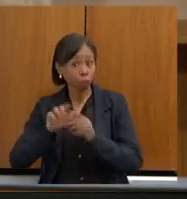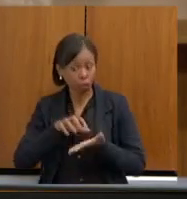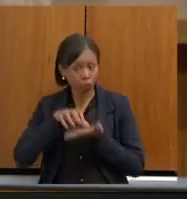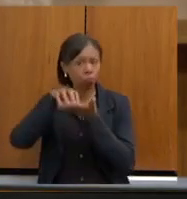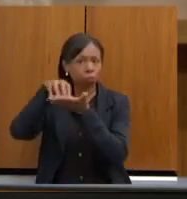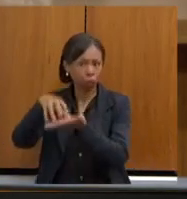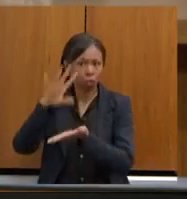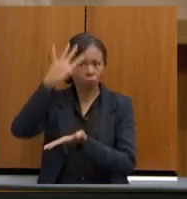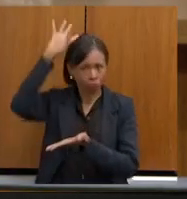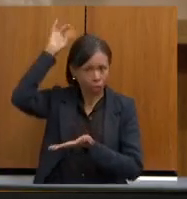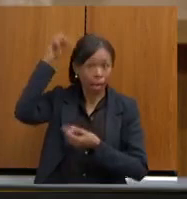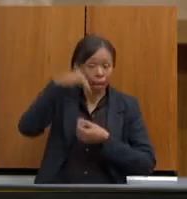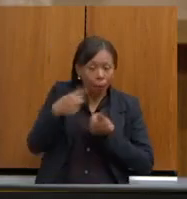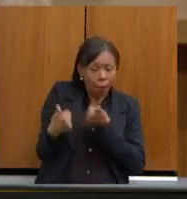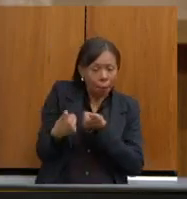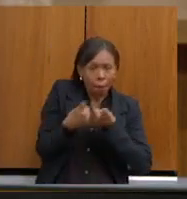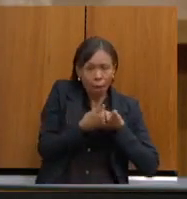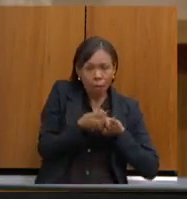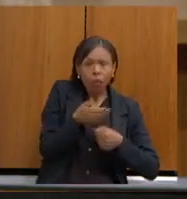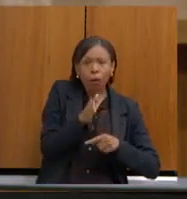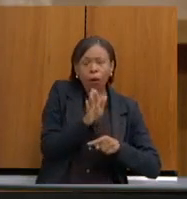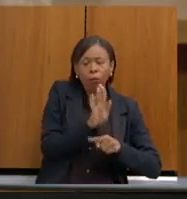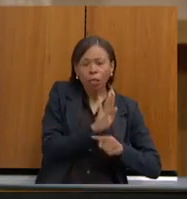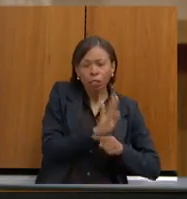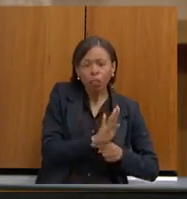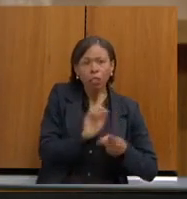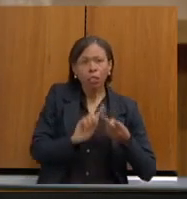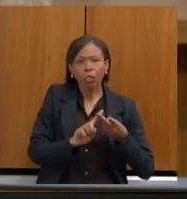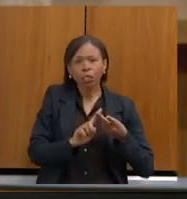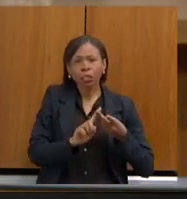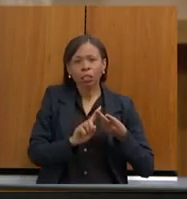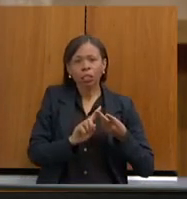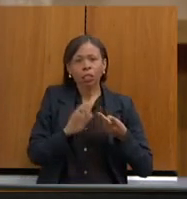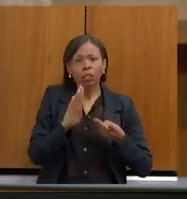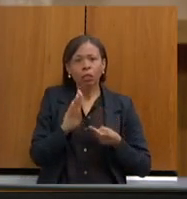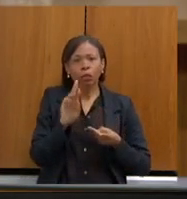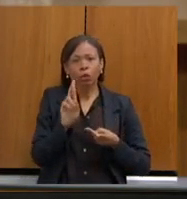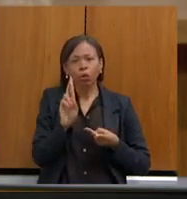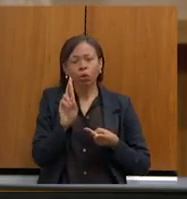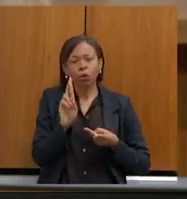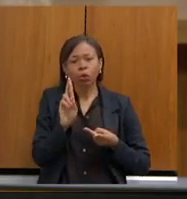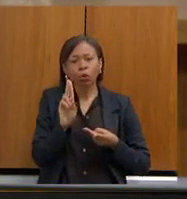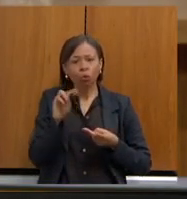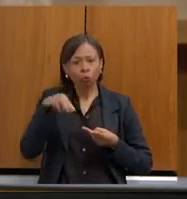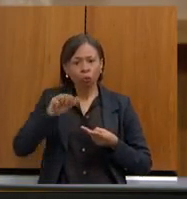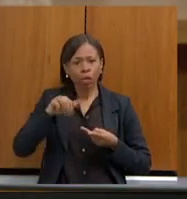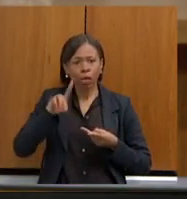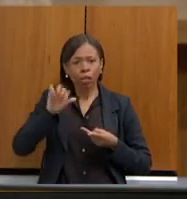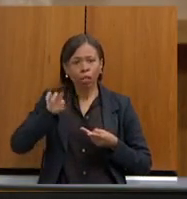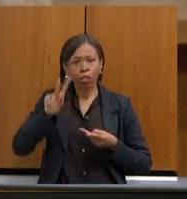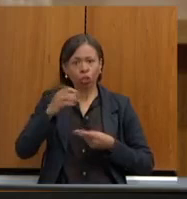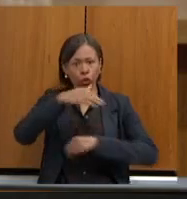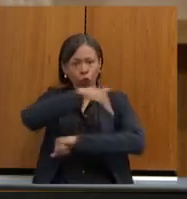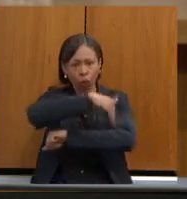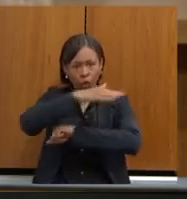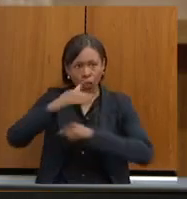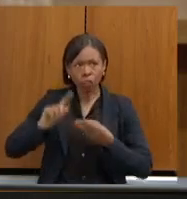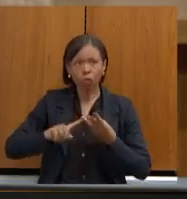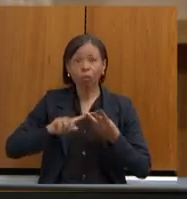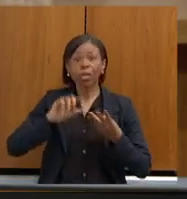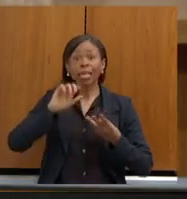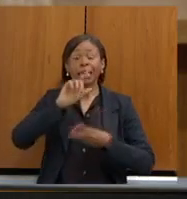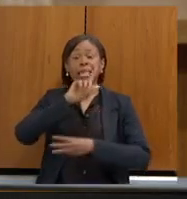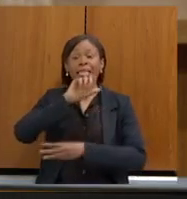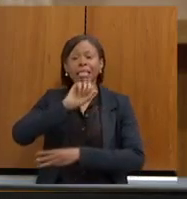aqui do centro né na zona Central Betim Brumadinho e São Gonçalo do Rio Abaixo da